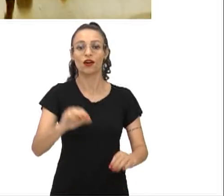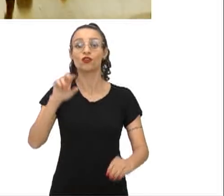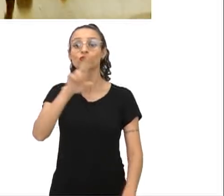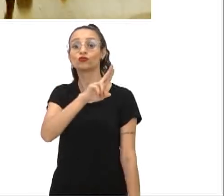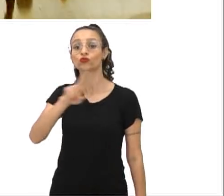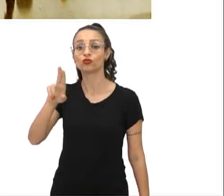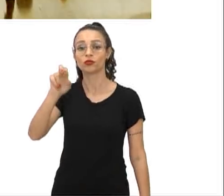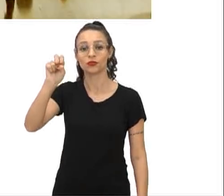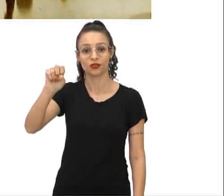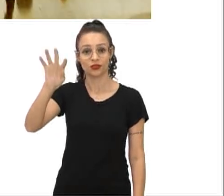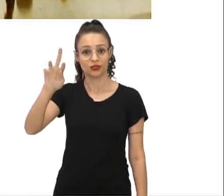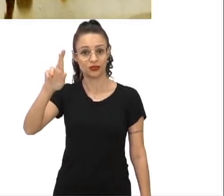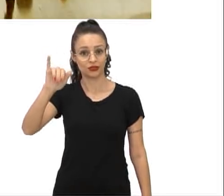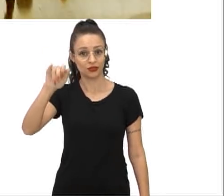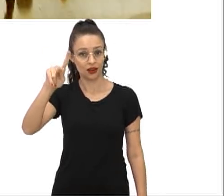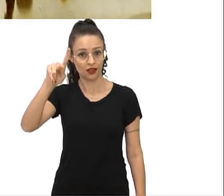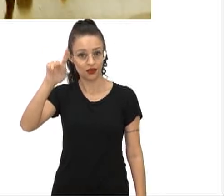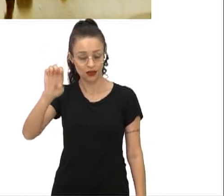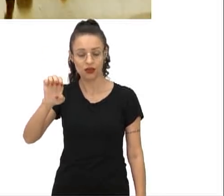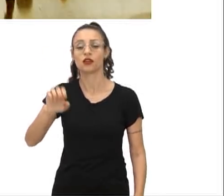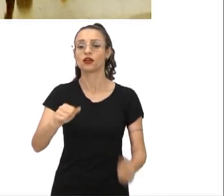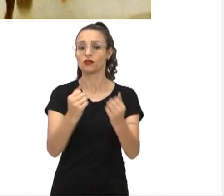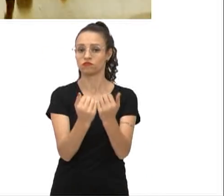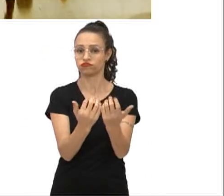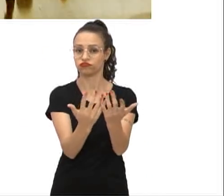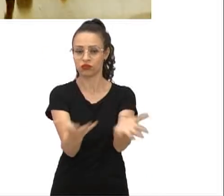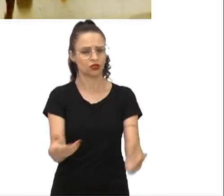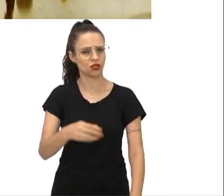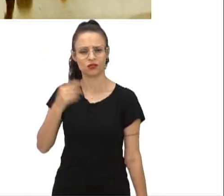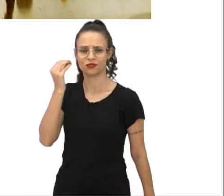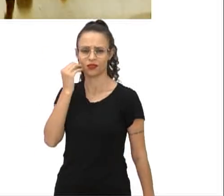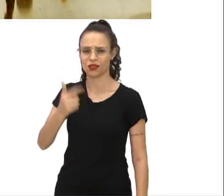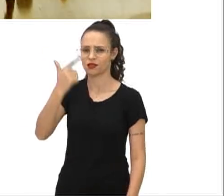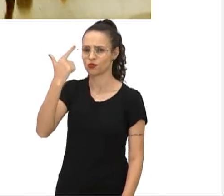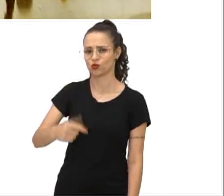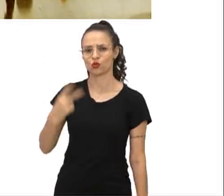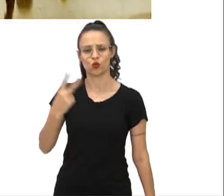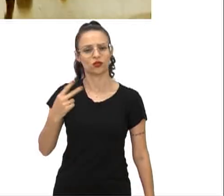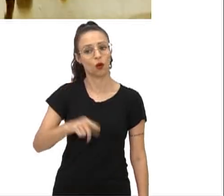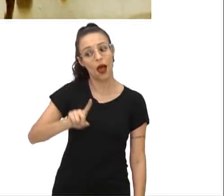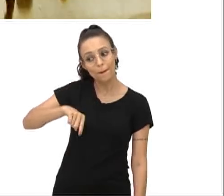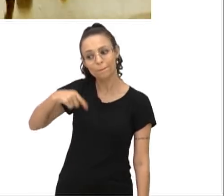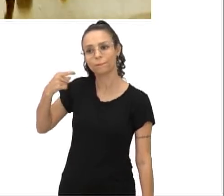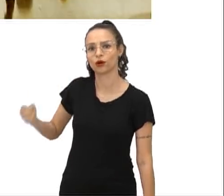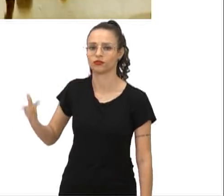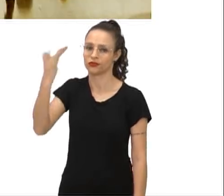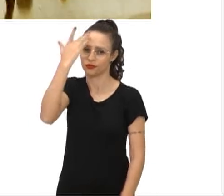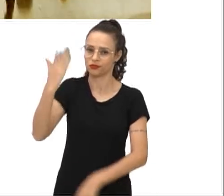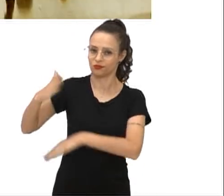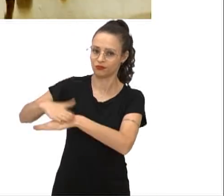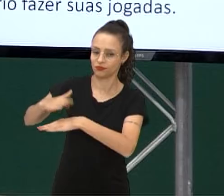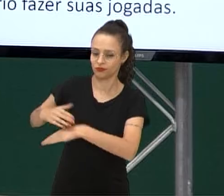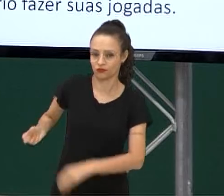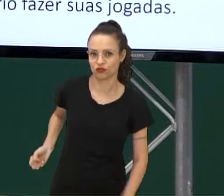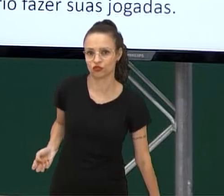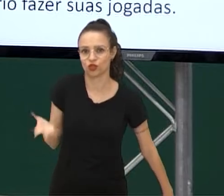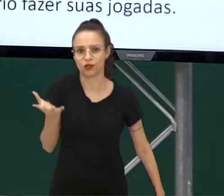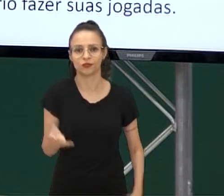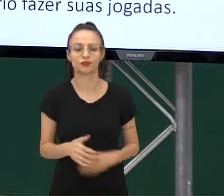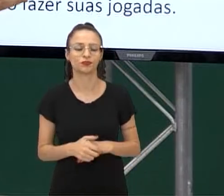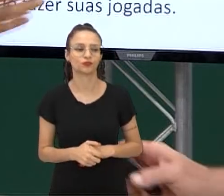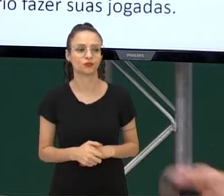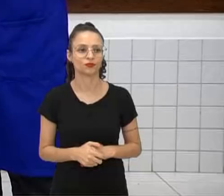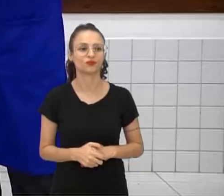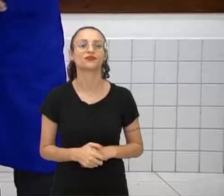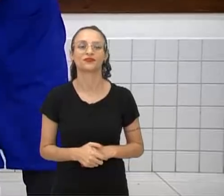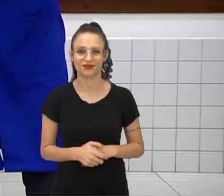de strike. O jogador não faz a segunda tentativa e será a vez do adversário fazer as suas jogadas. Então